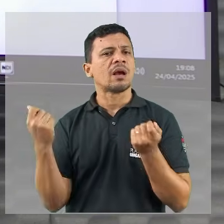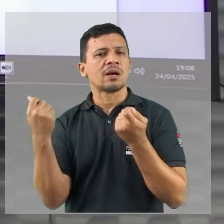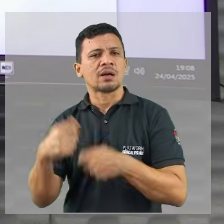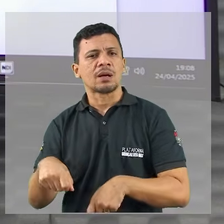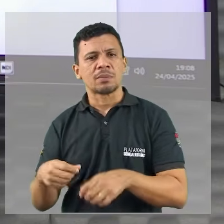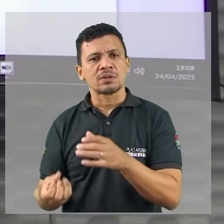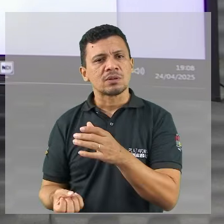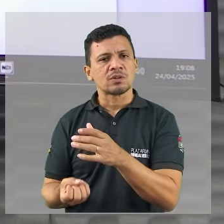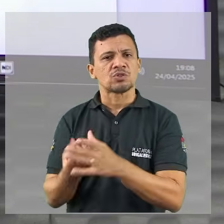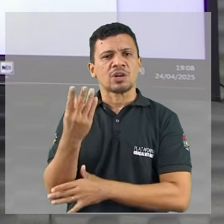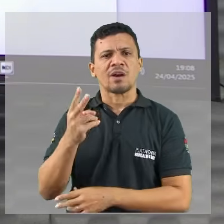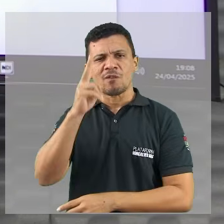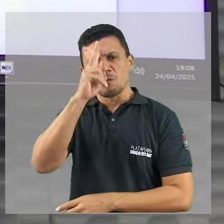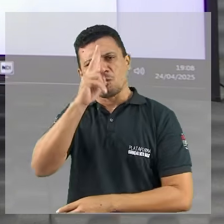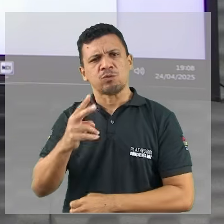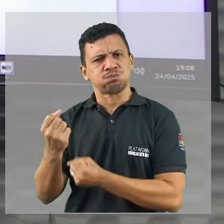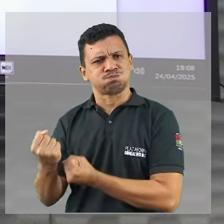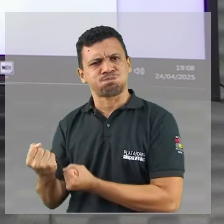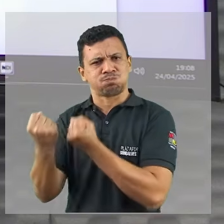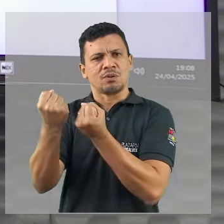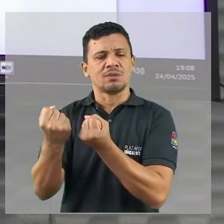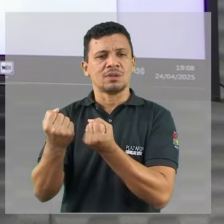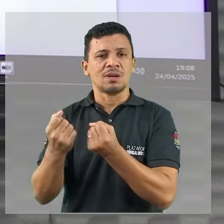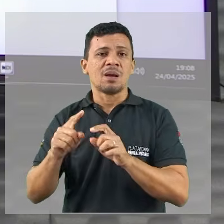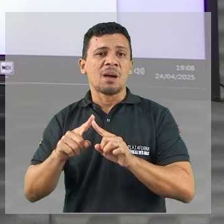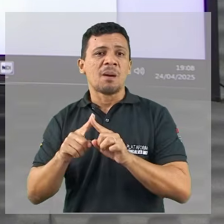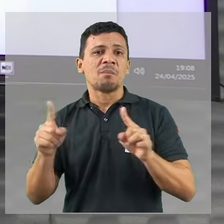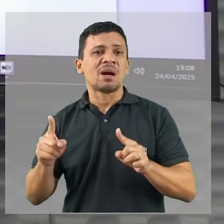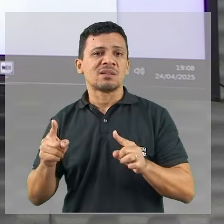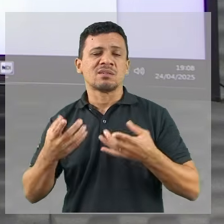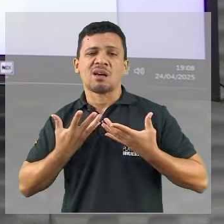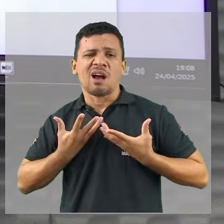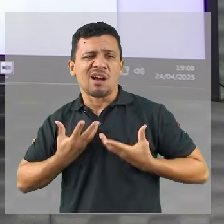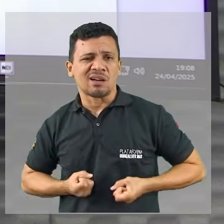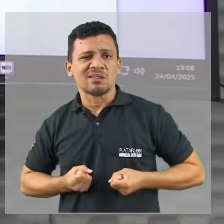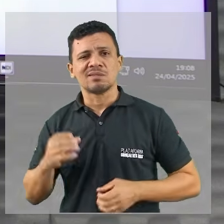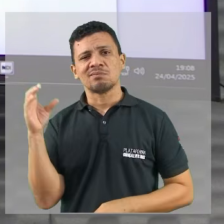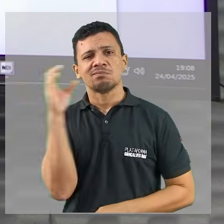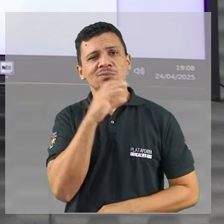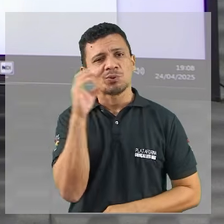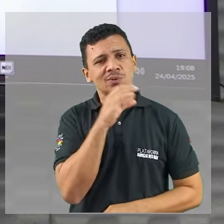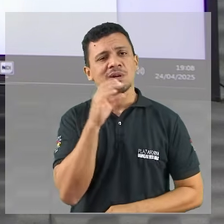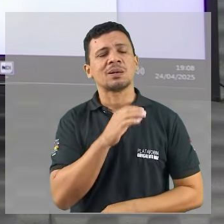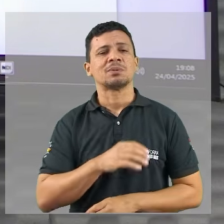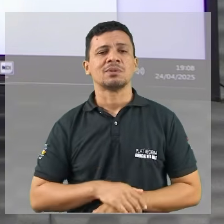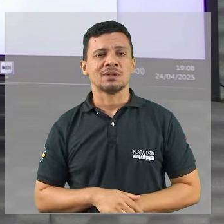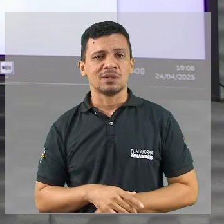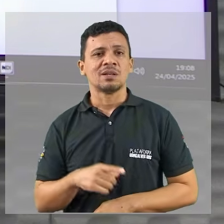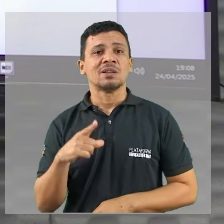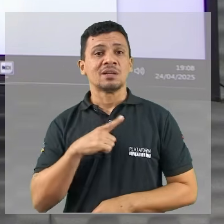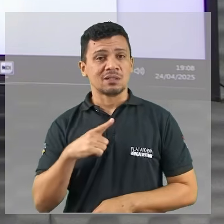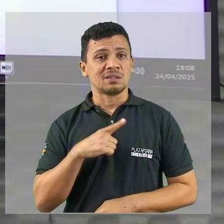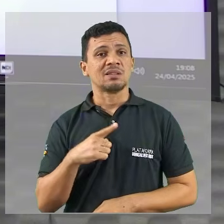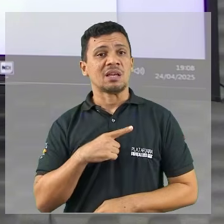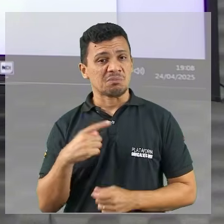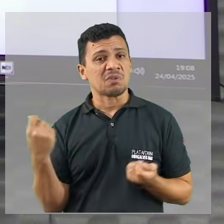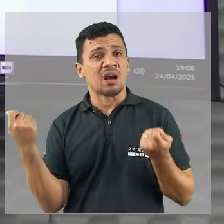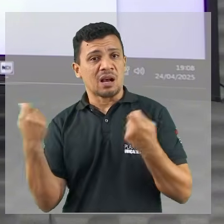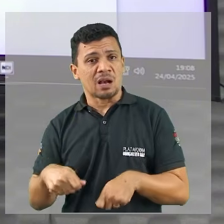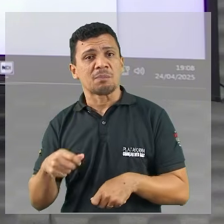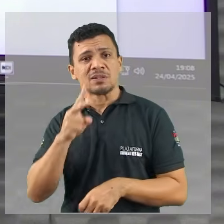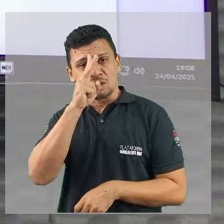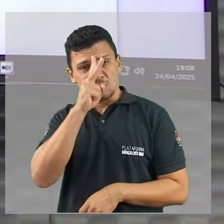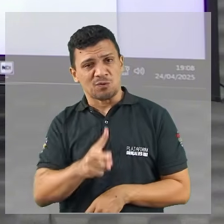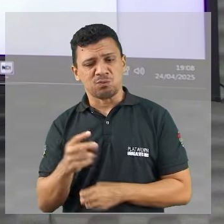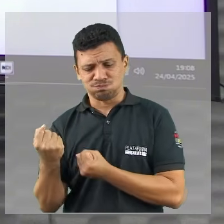gerar força. Porém, ela se fadiga muito rápido, né? Ela tem uma alta capacidade de gerar força, porém